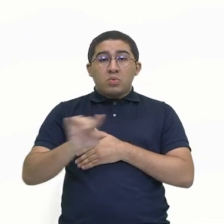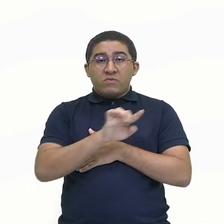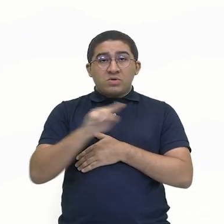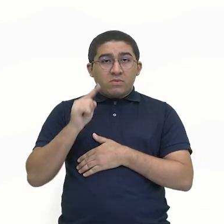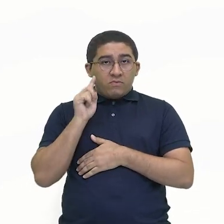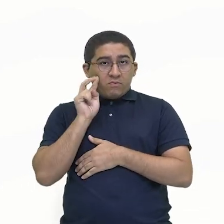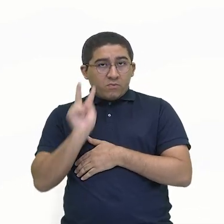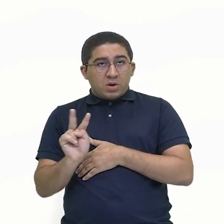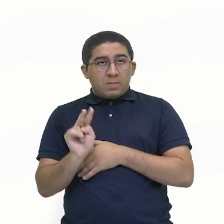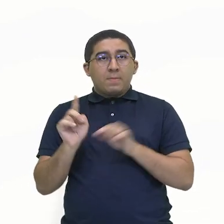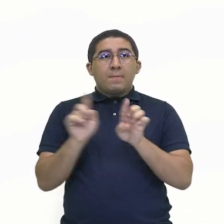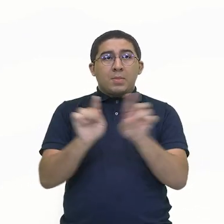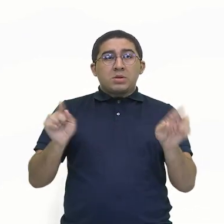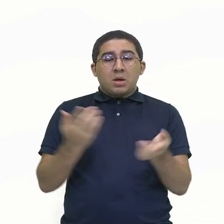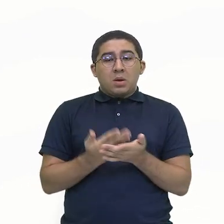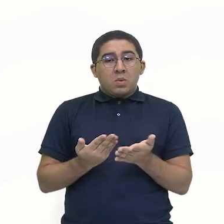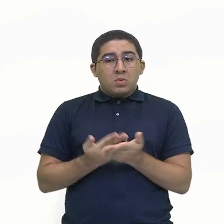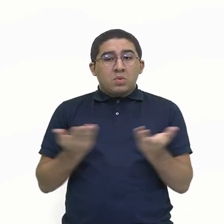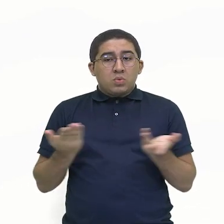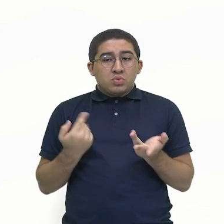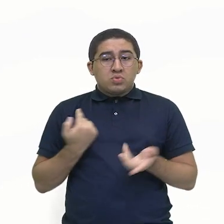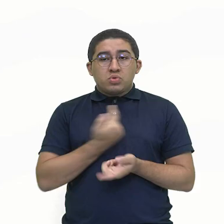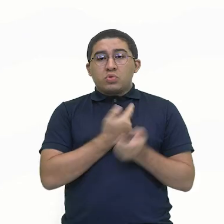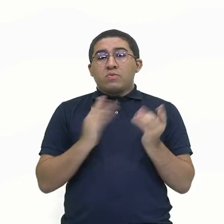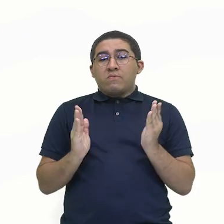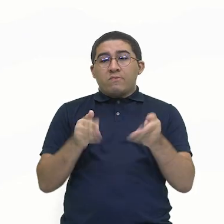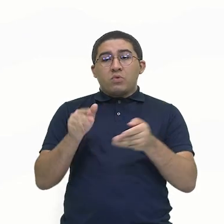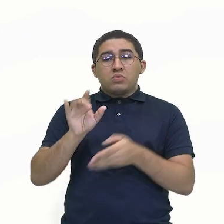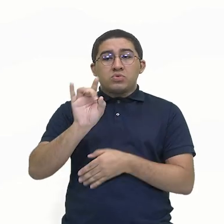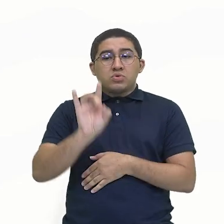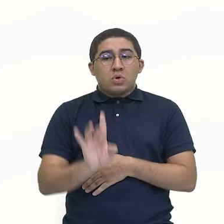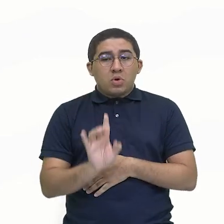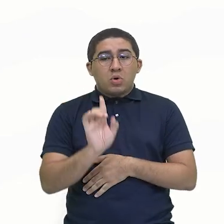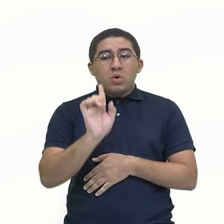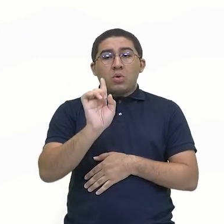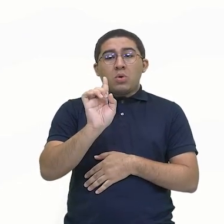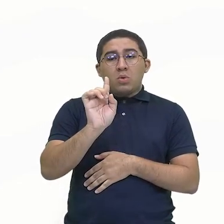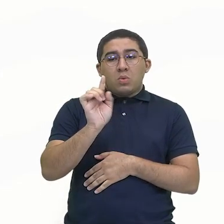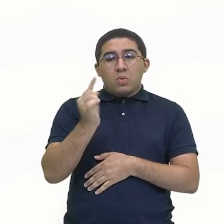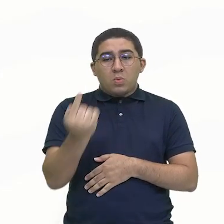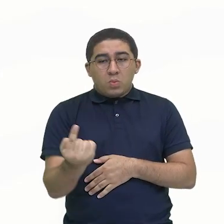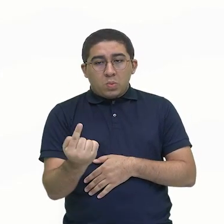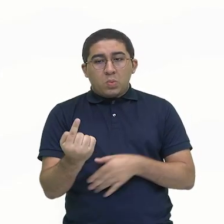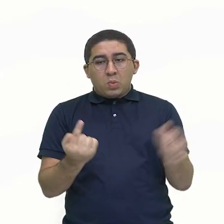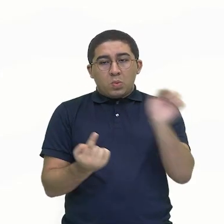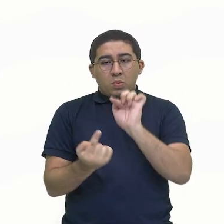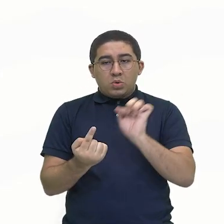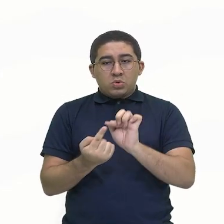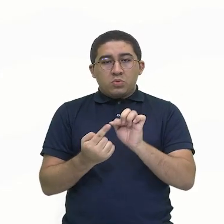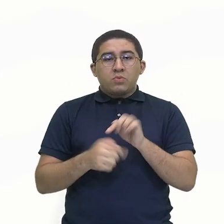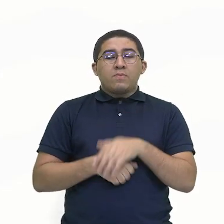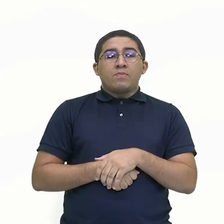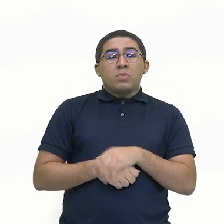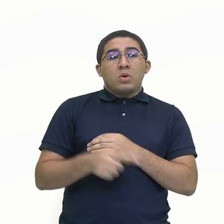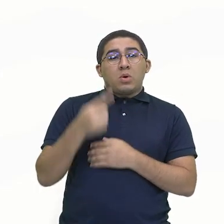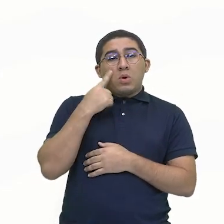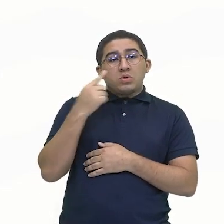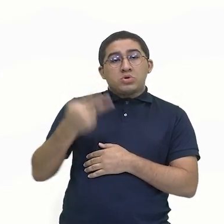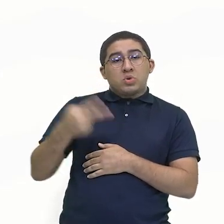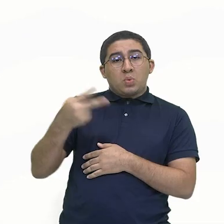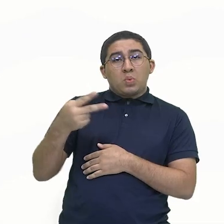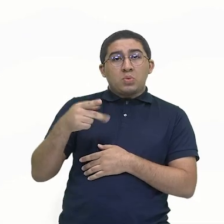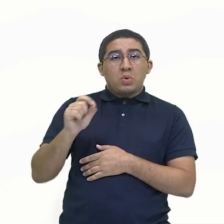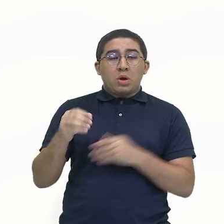mas a gente, nessa nossa aula, a gente vai focar apenas em um objetivo. Ó, o segundo objetivo é